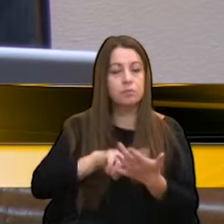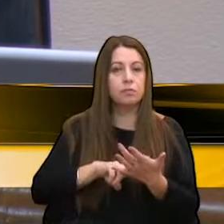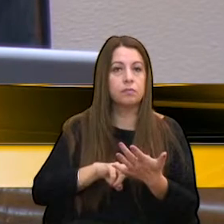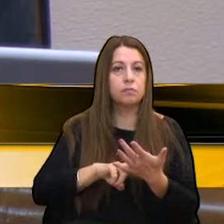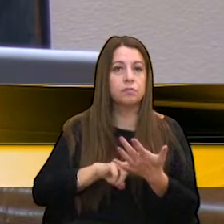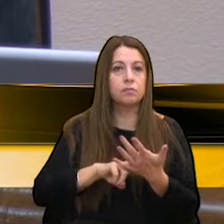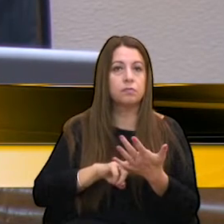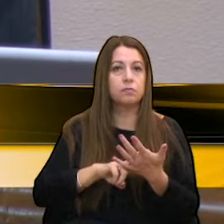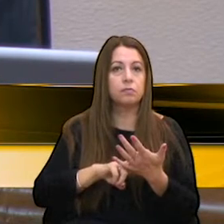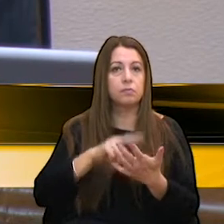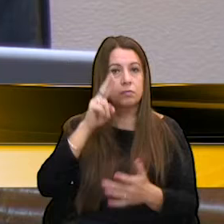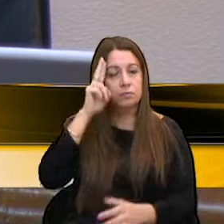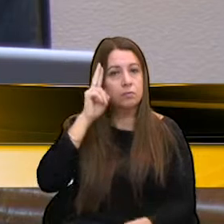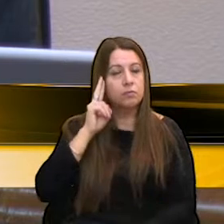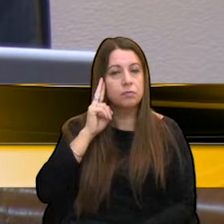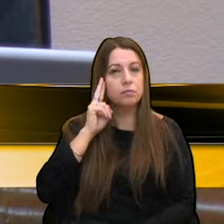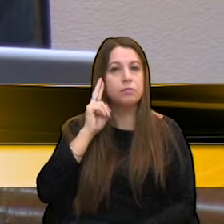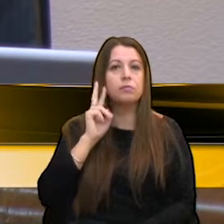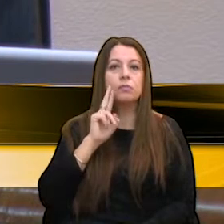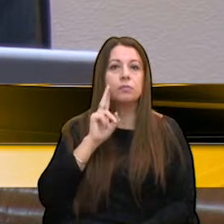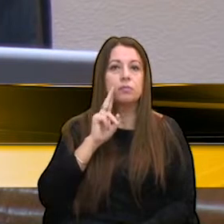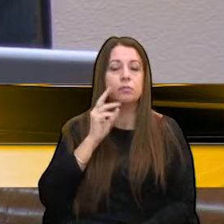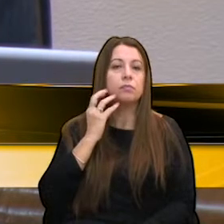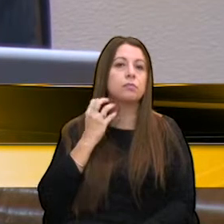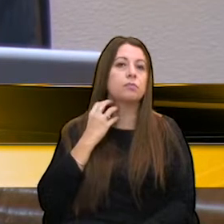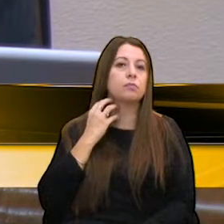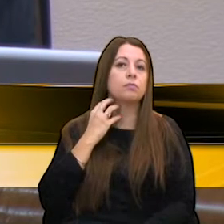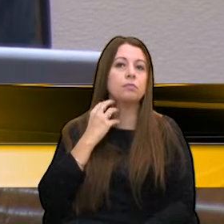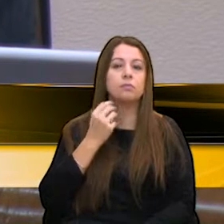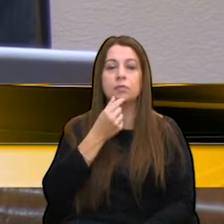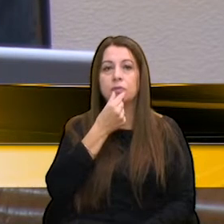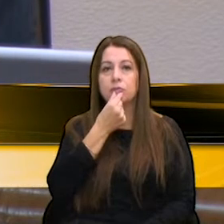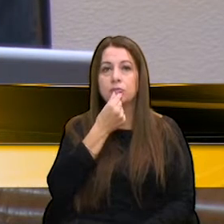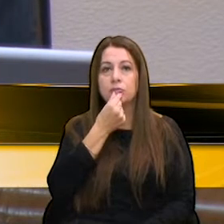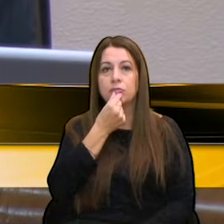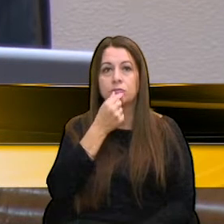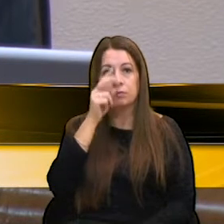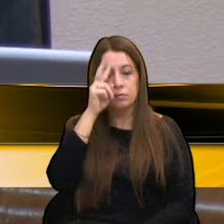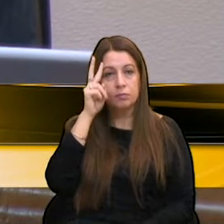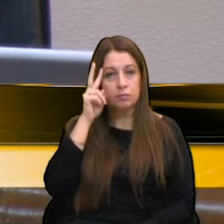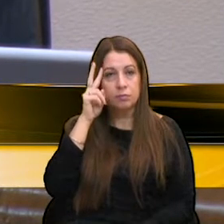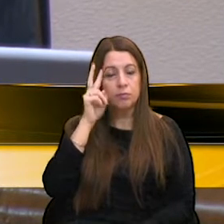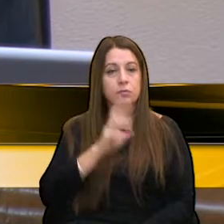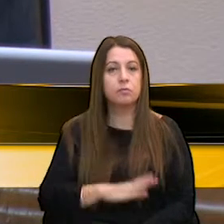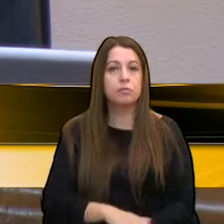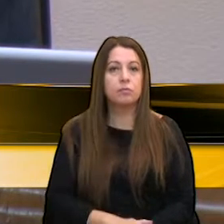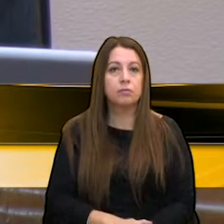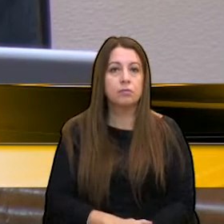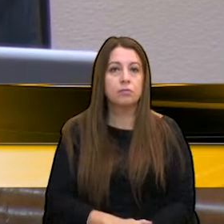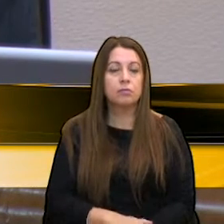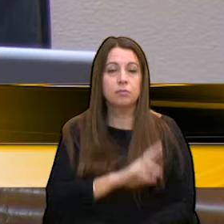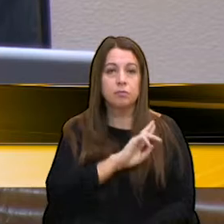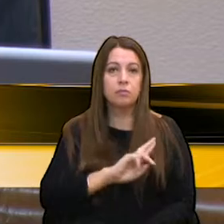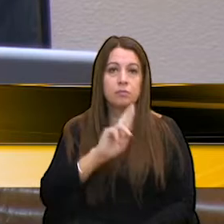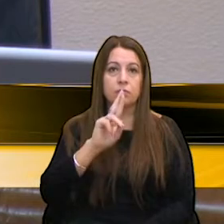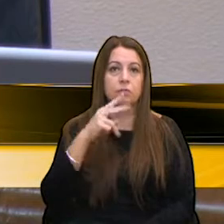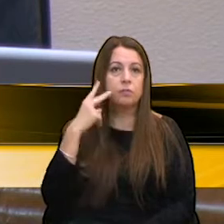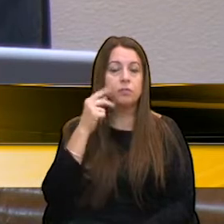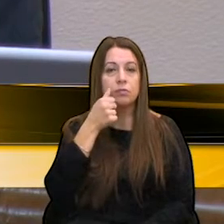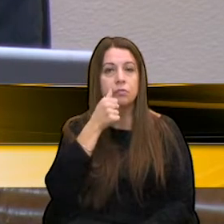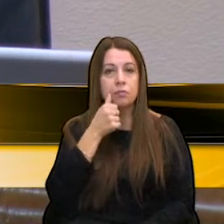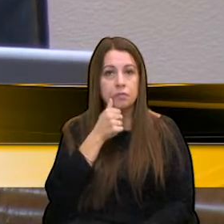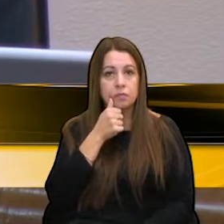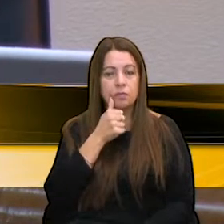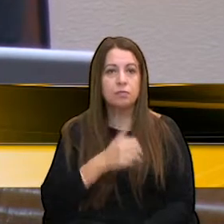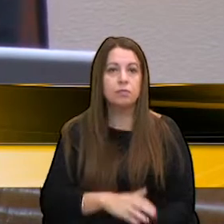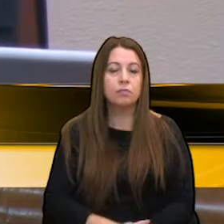Carteiro, Rafael Bueno, Renato Oliveira, Ricardo Daneluz, Rodrigo Beltrão e Velocino Ues. Em representação, a vereadora